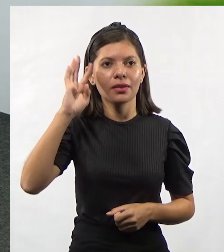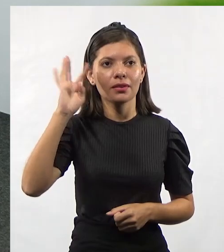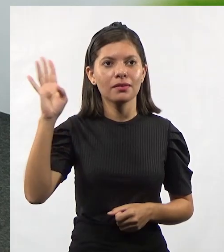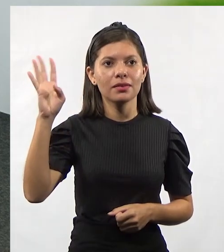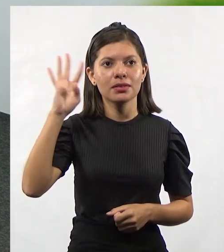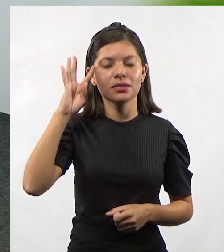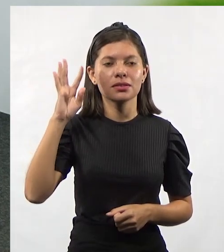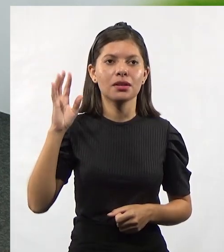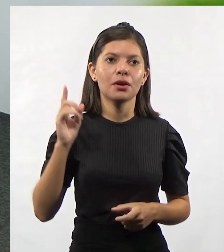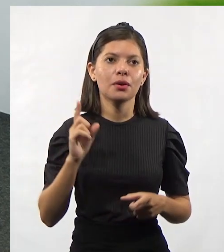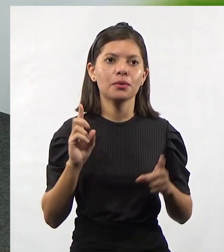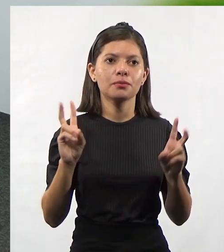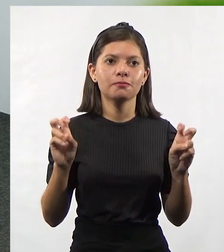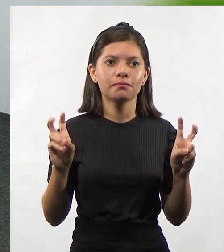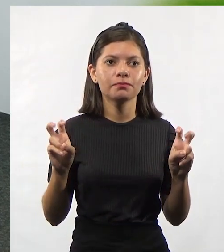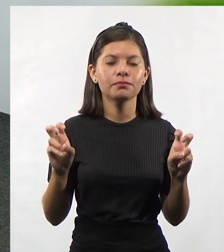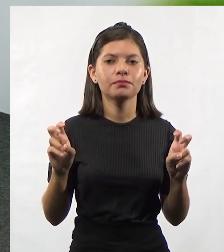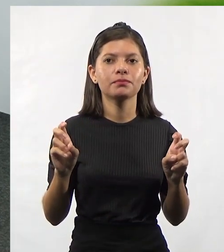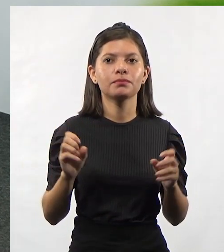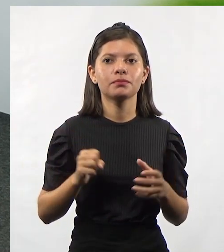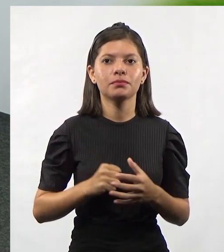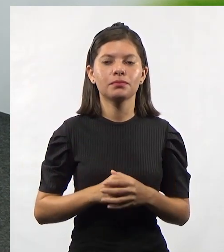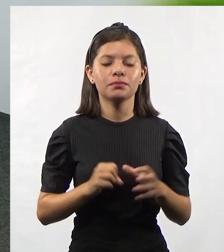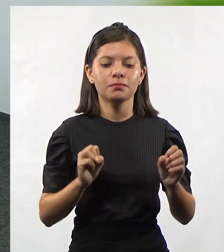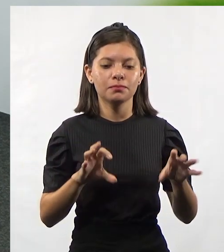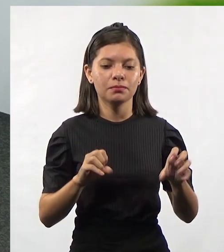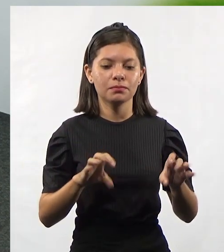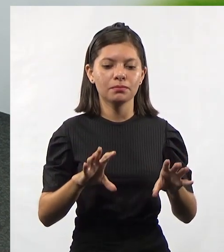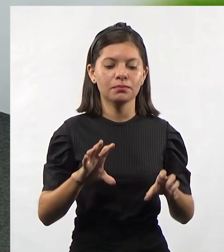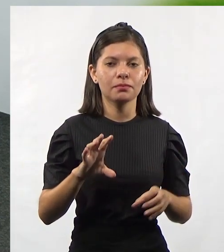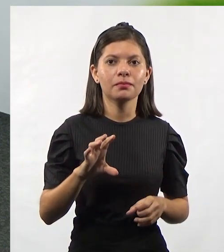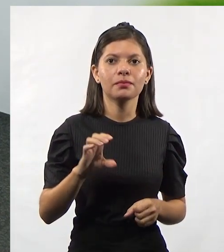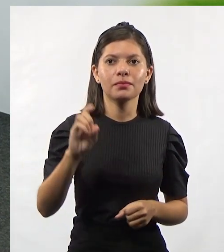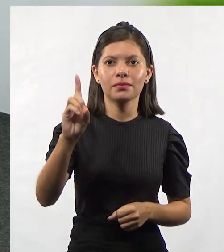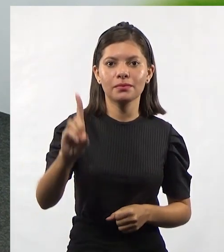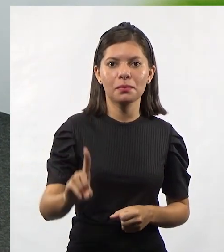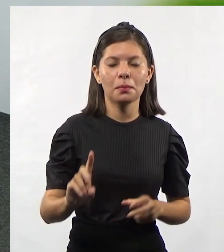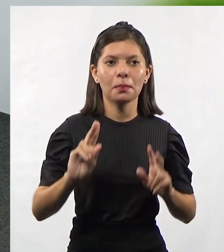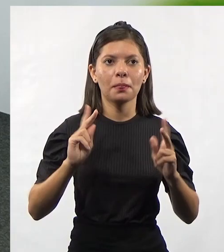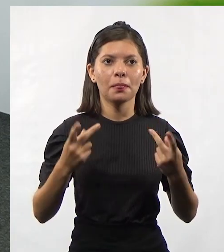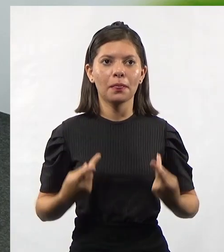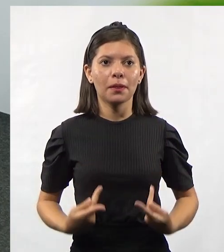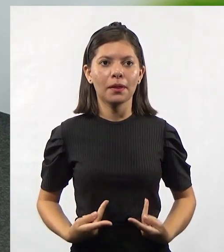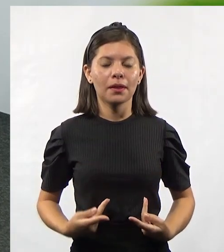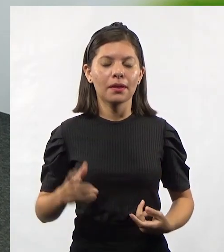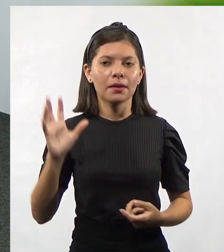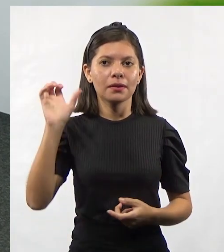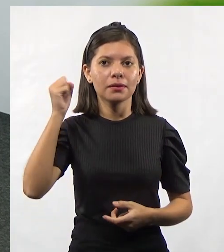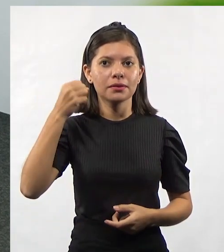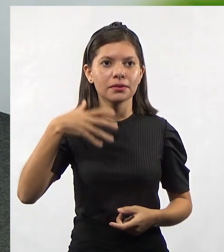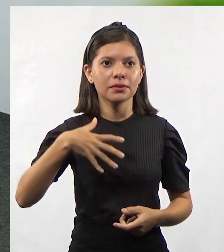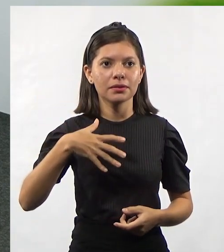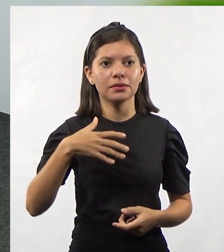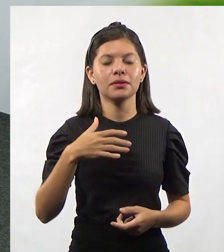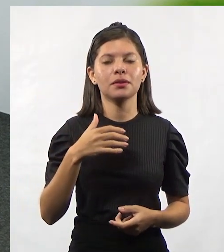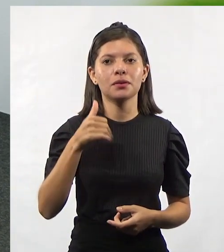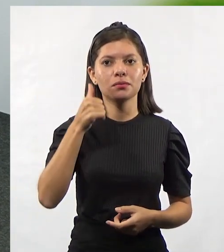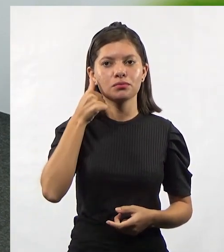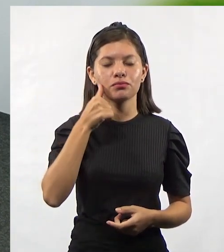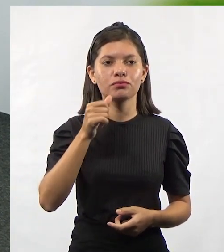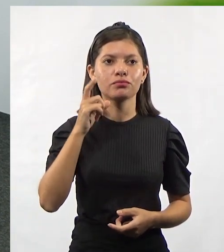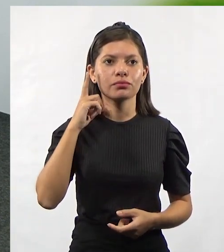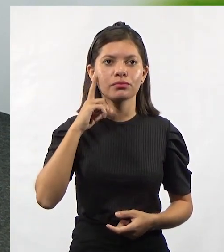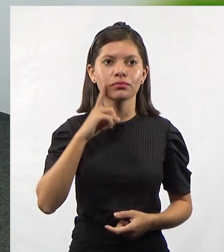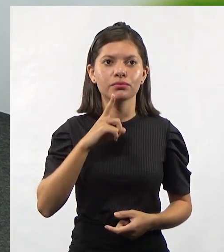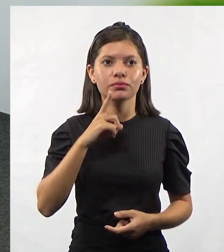humanos. Vou fazer minha audiodescrição. Eu sou uma mulher parda, tenho os cabelos castanhos, os olhos